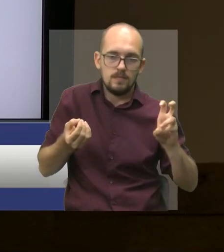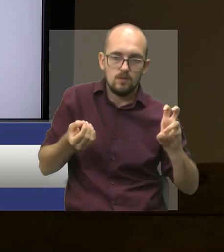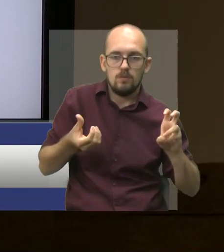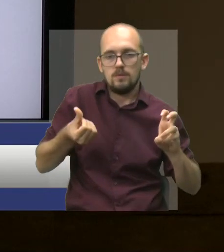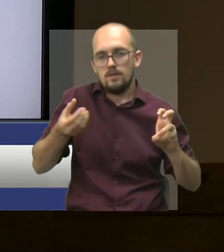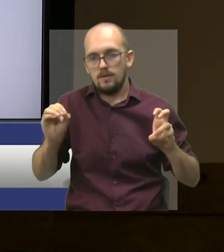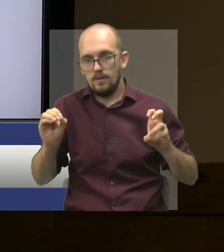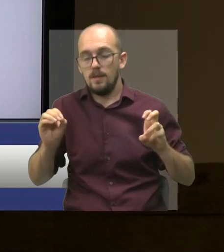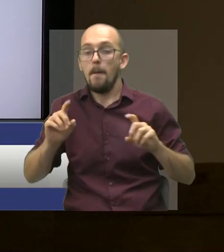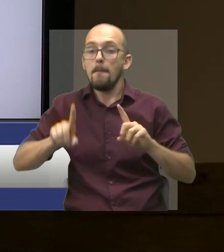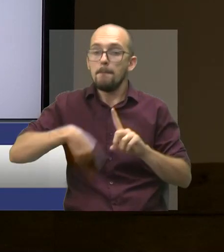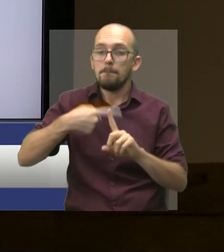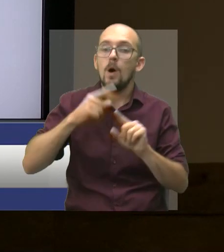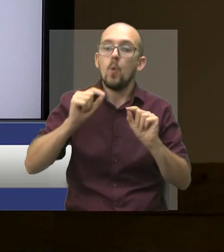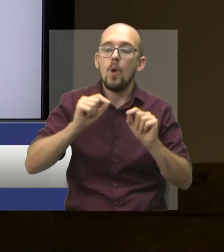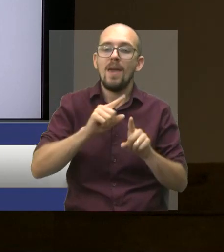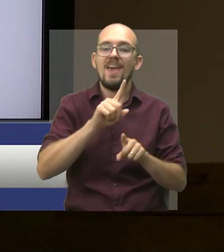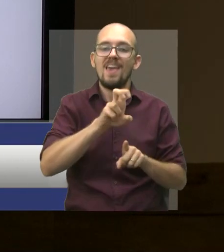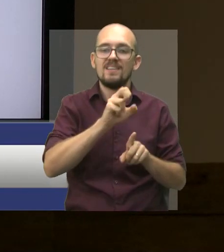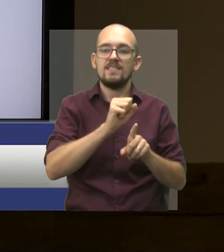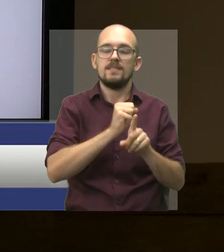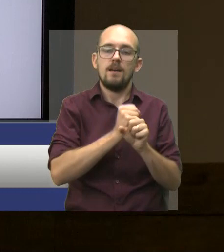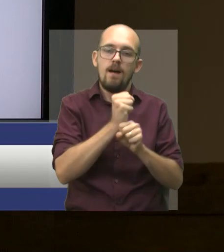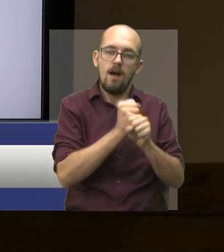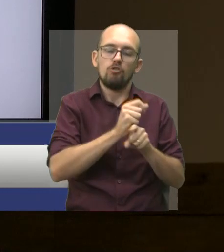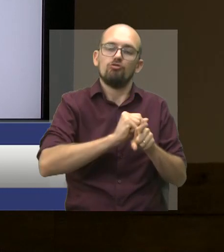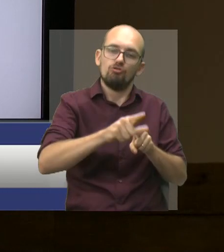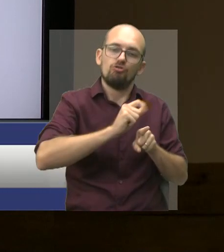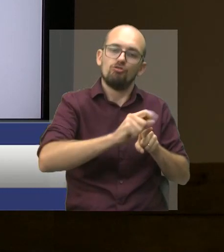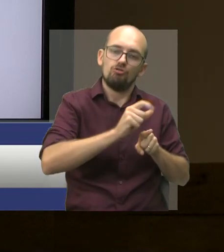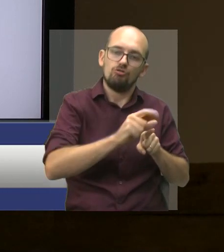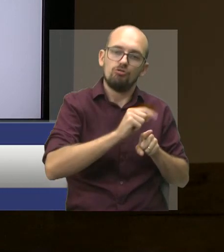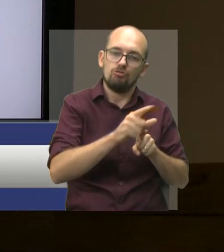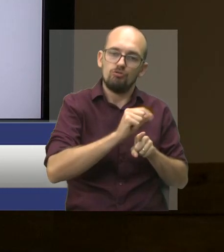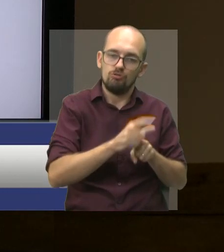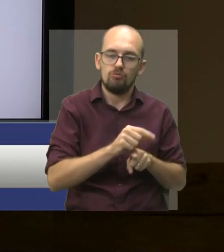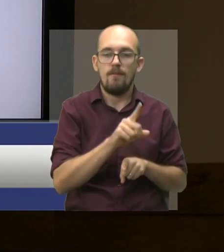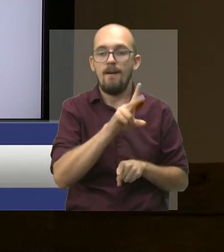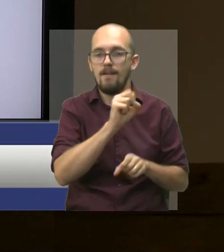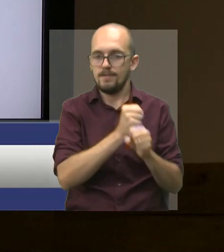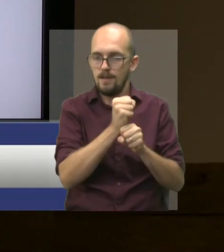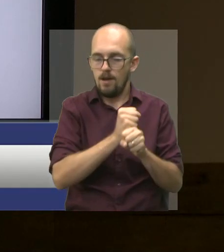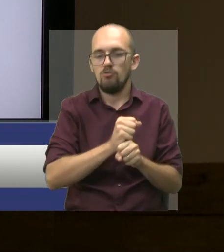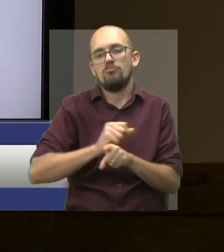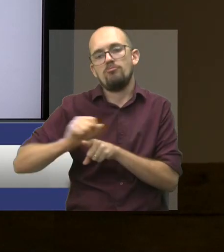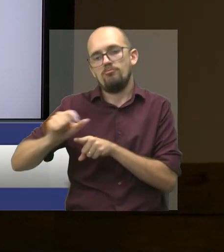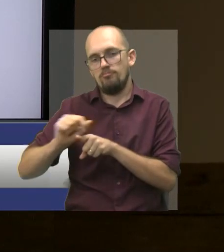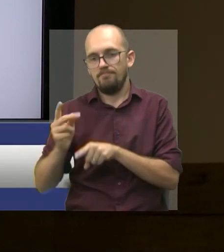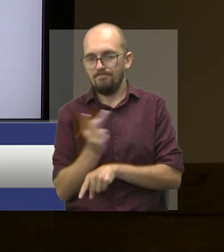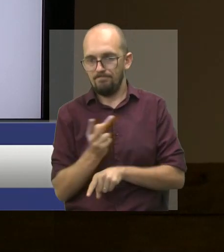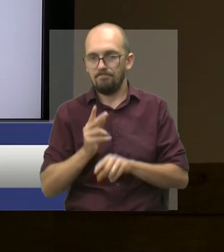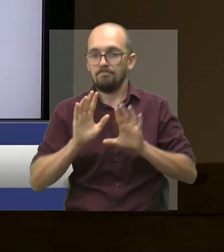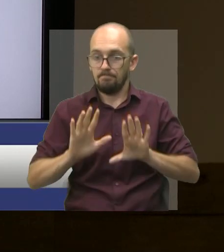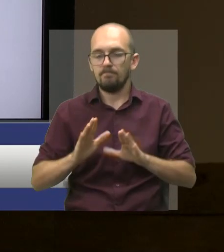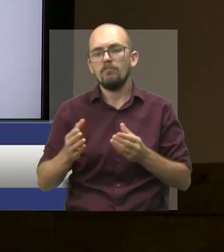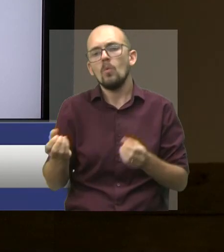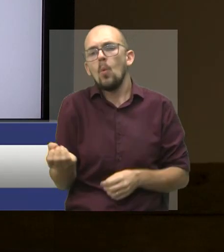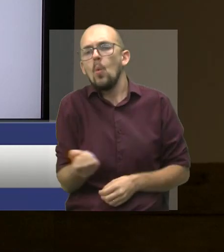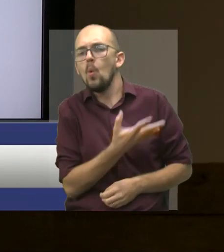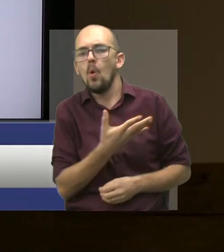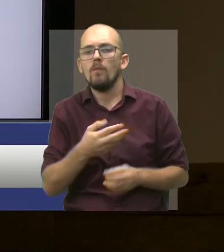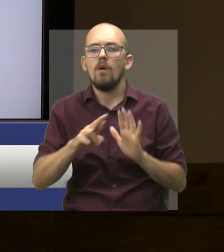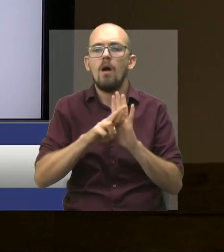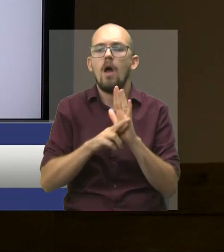15 anos de tempo de contribuição. E como ficará com essa reforma? A proposta vem manter a idade